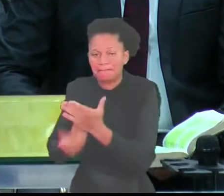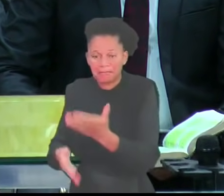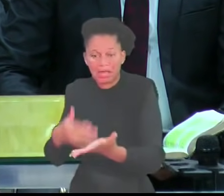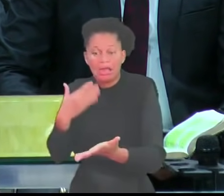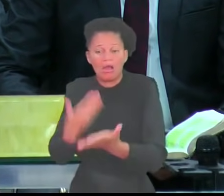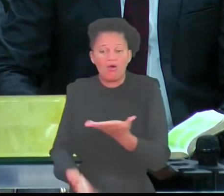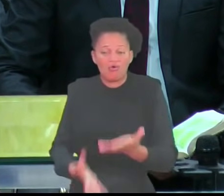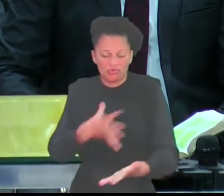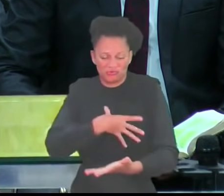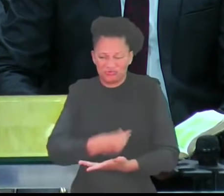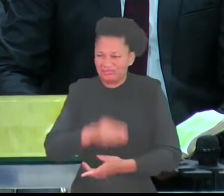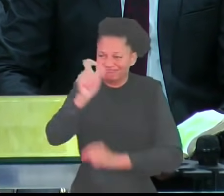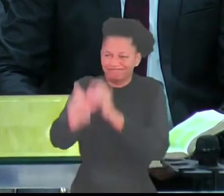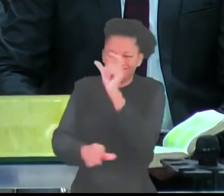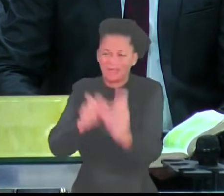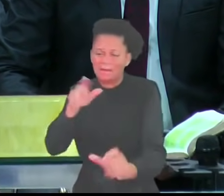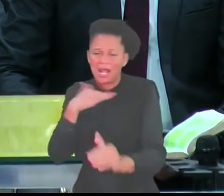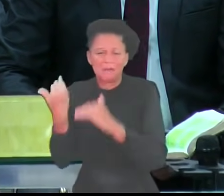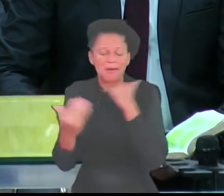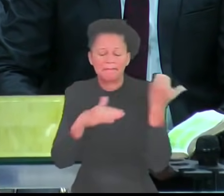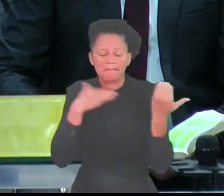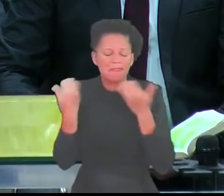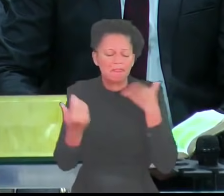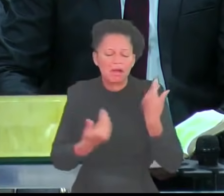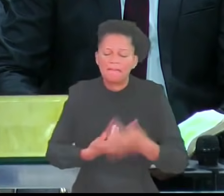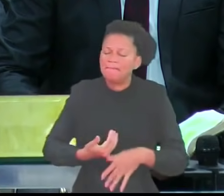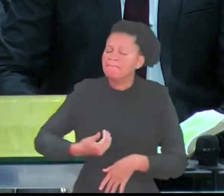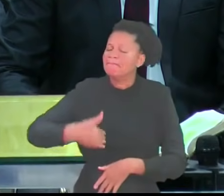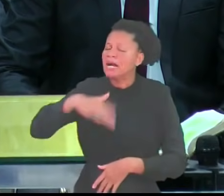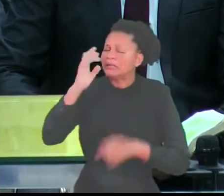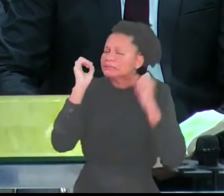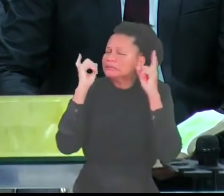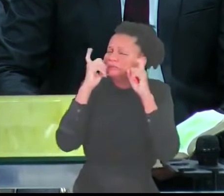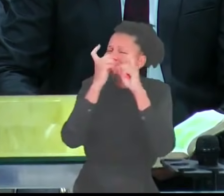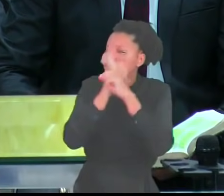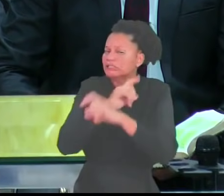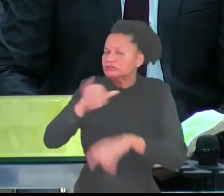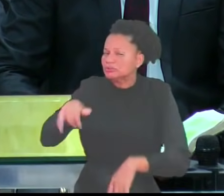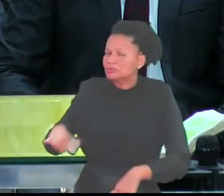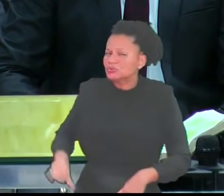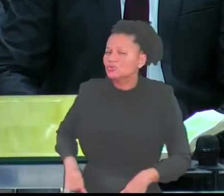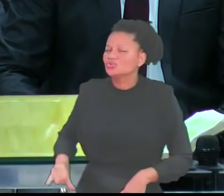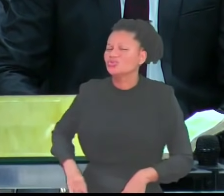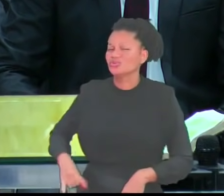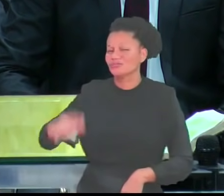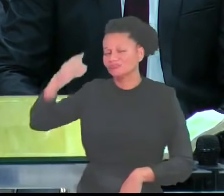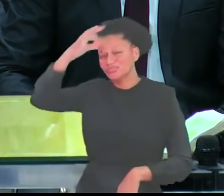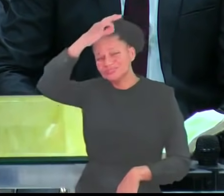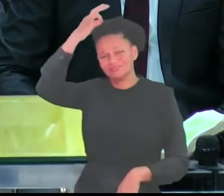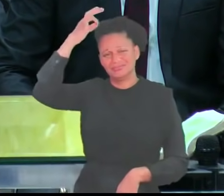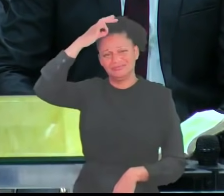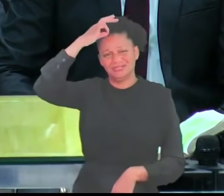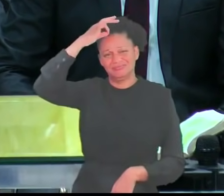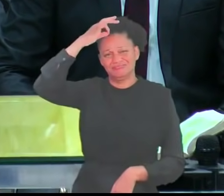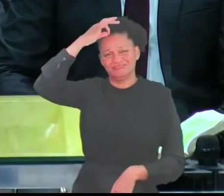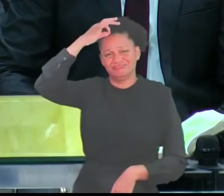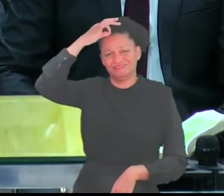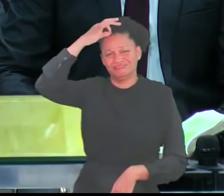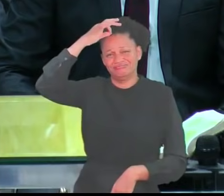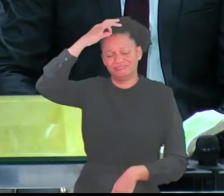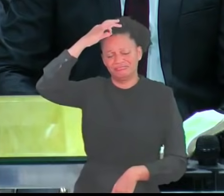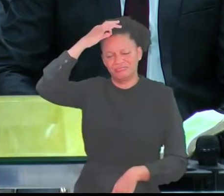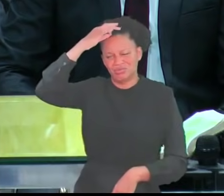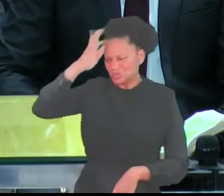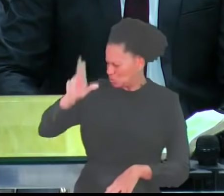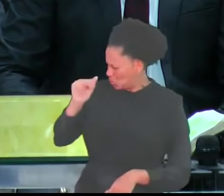dos filhos. Você sabe qual foi a maior prova de Jó? Foi a prova espiritual.